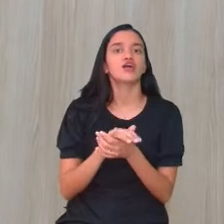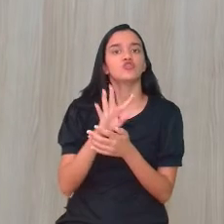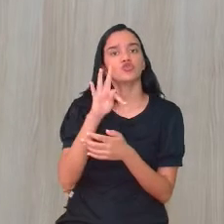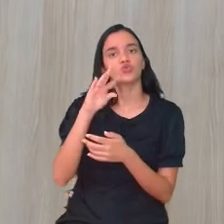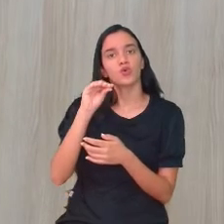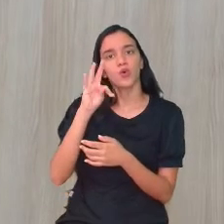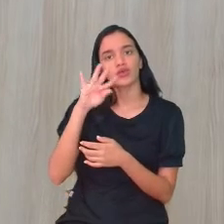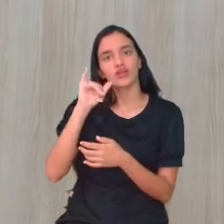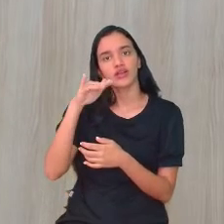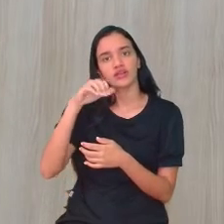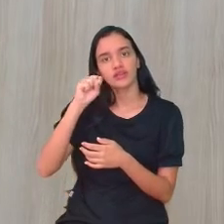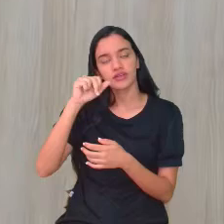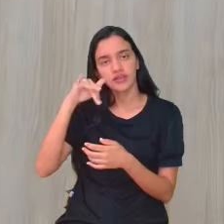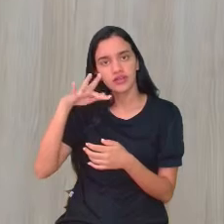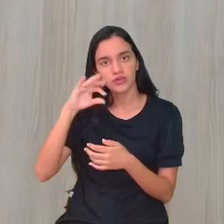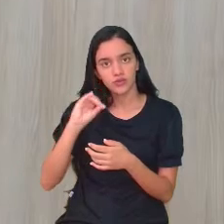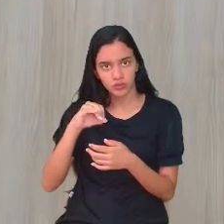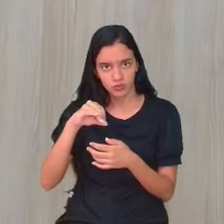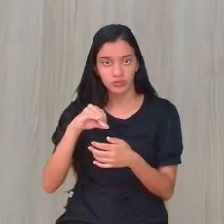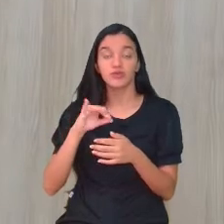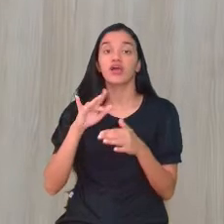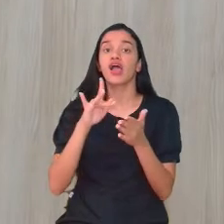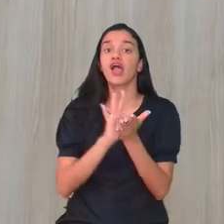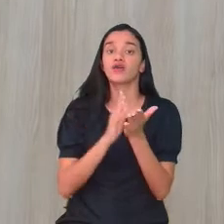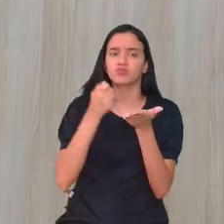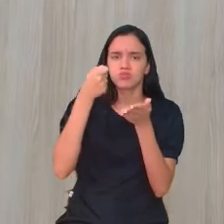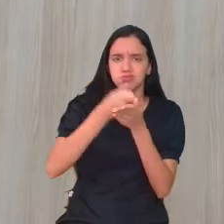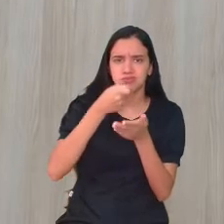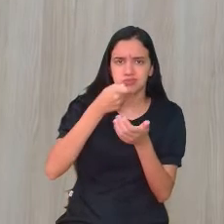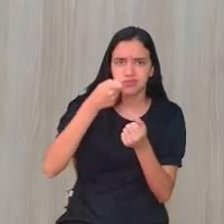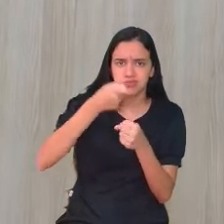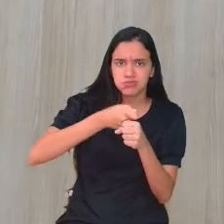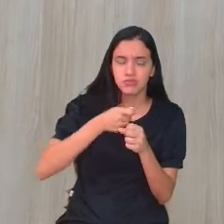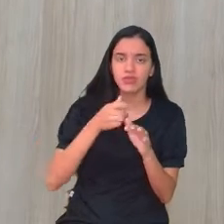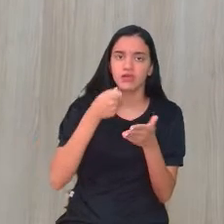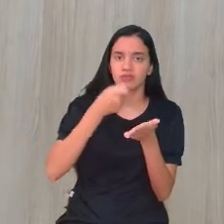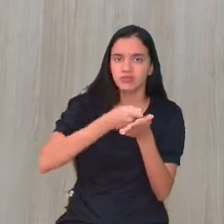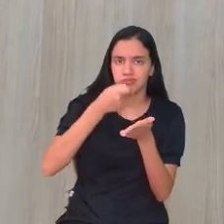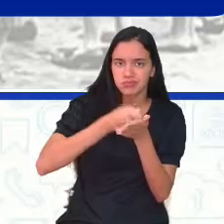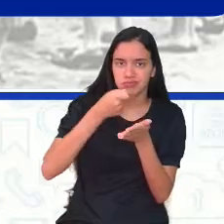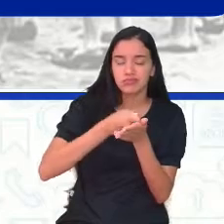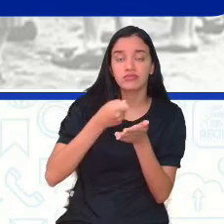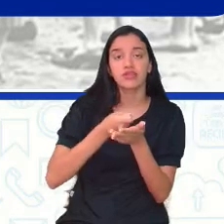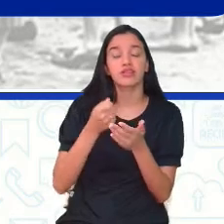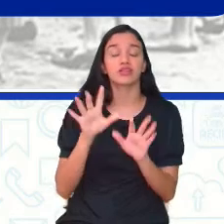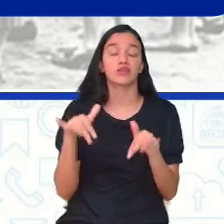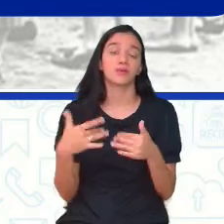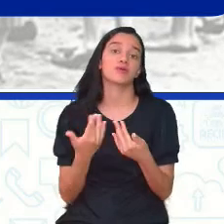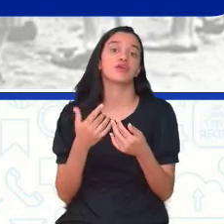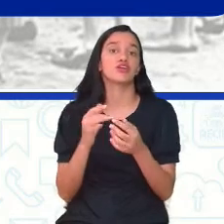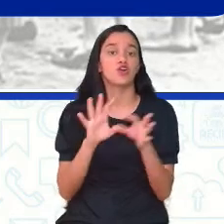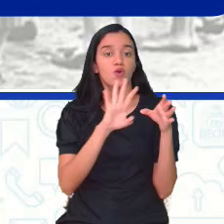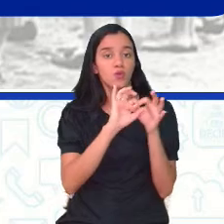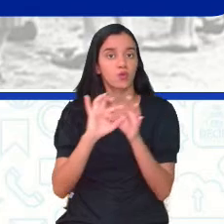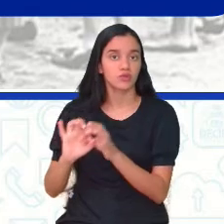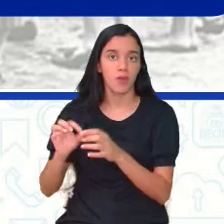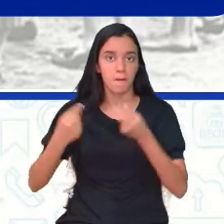né? Então a gente vai revisar um pouquinho o que a gente viu. A gente viu, né, um pouco do contexto político, social